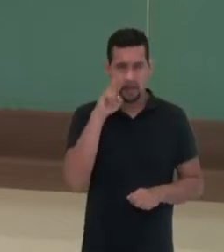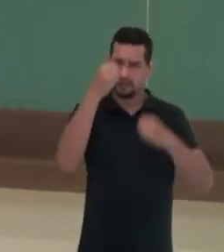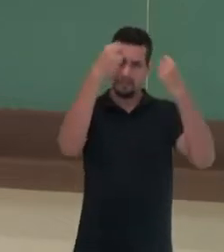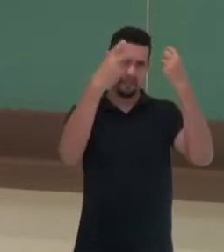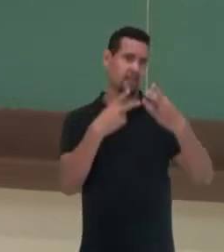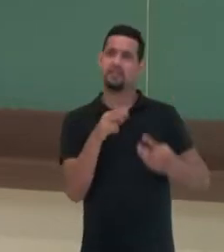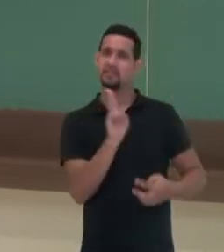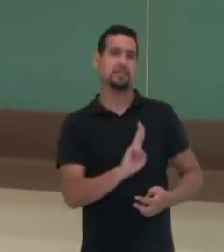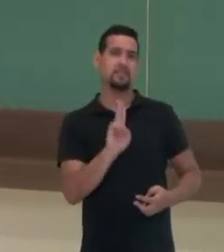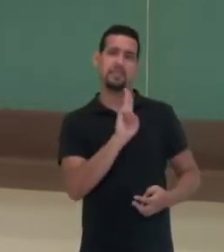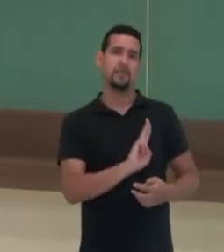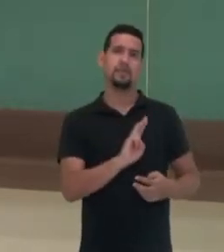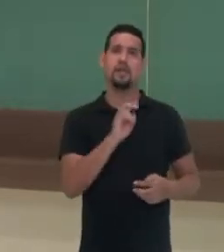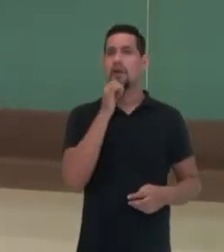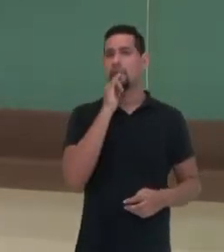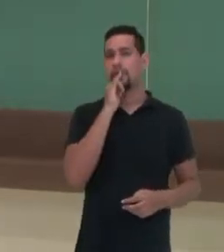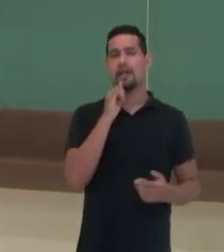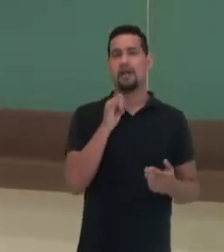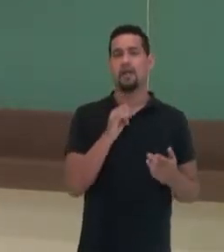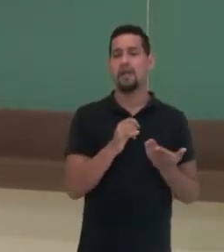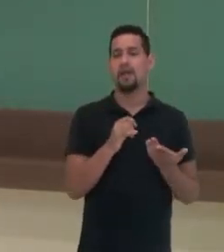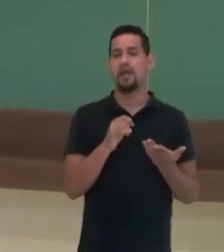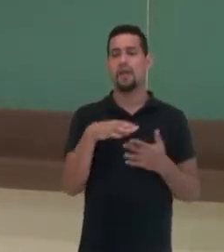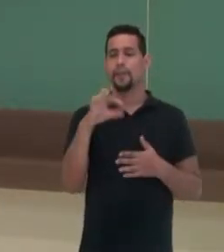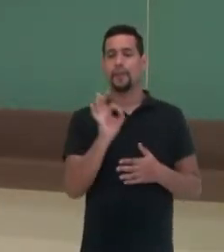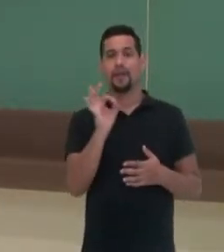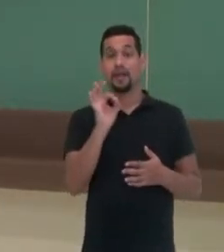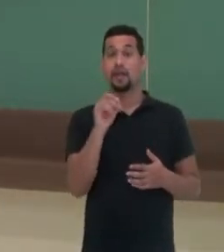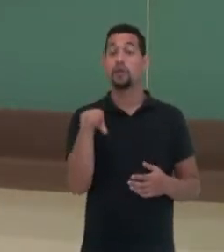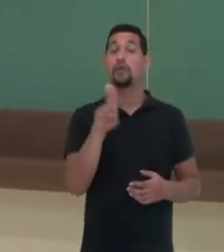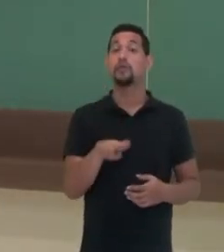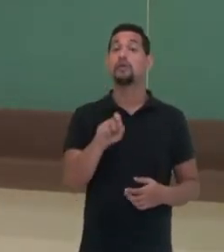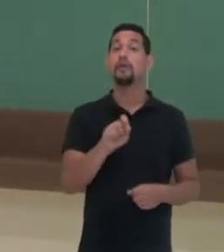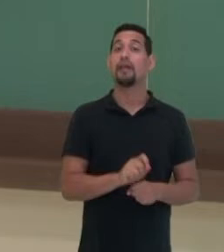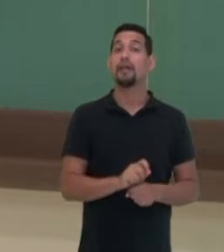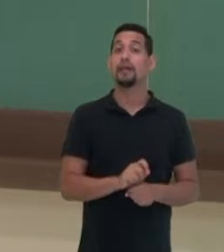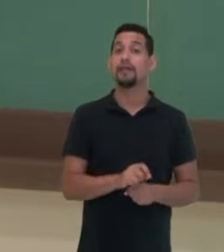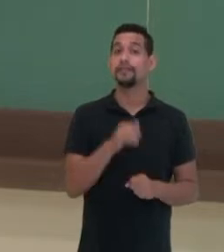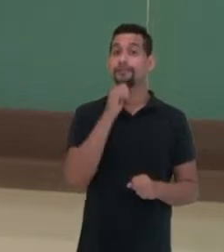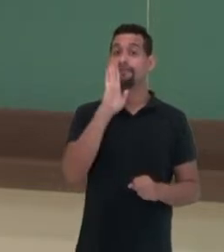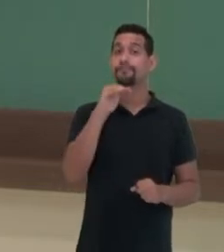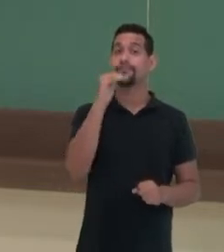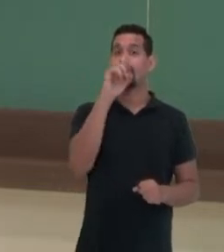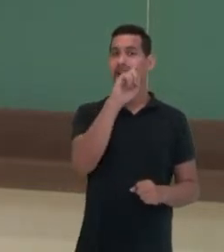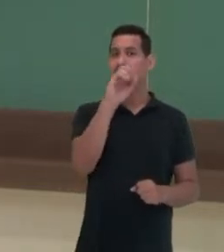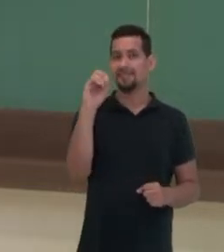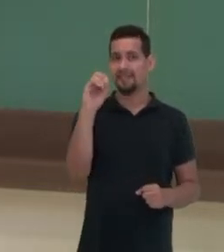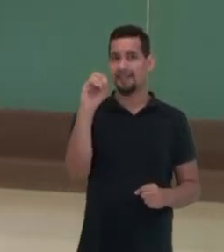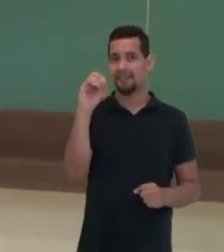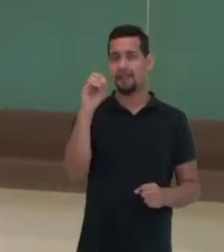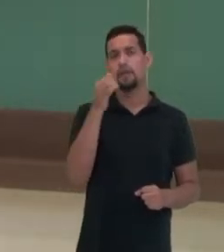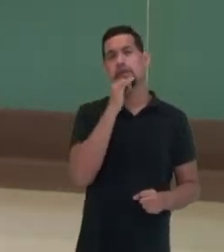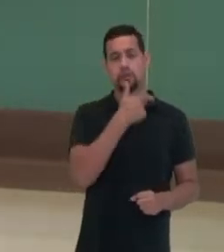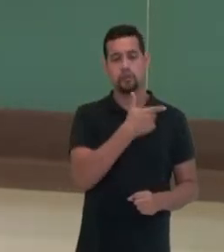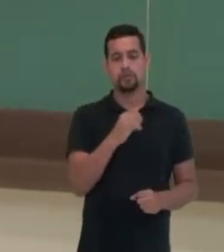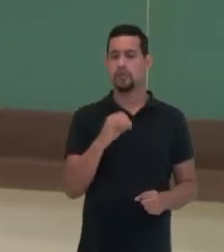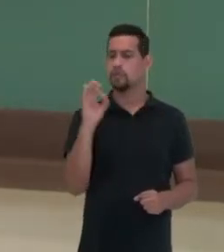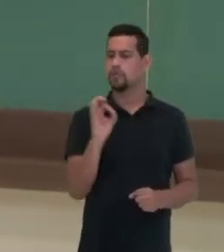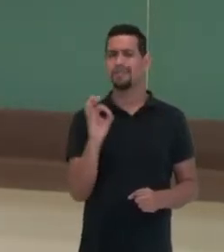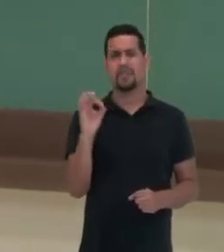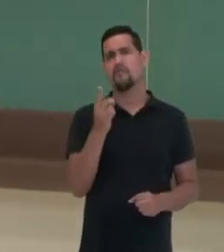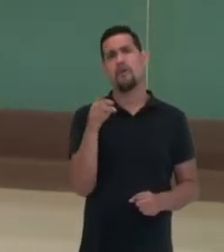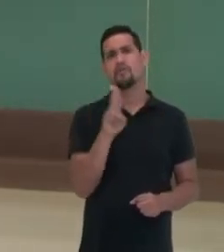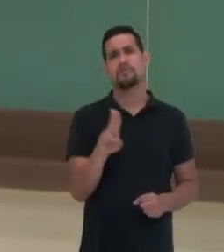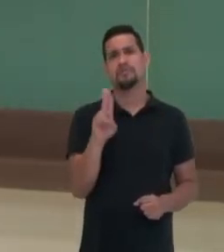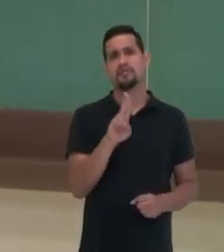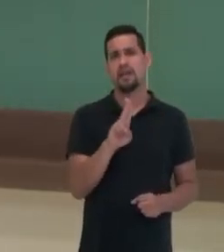não usa o símbolo da porcentagem na conta? A gente sempre usa o sobre 100. Se é 200%, então você não